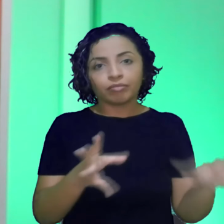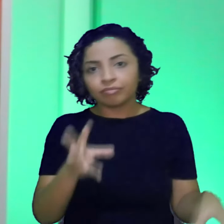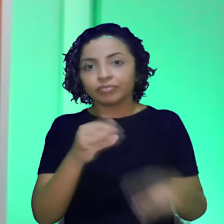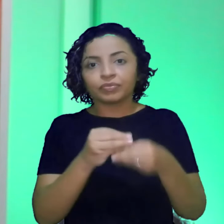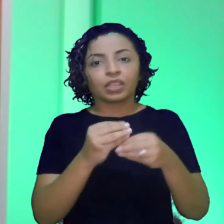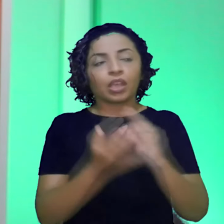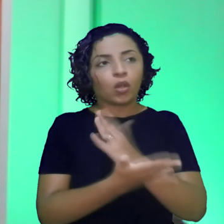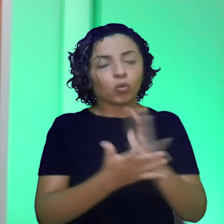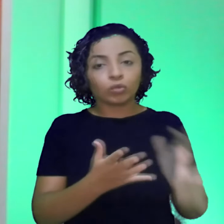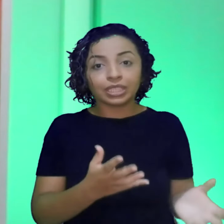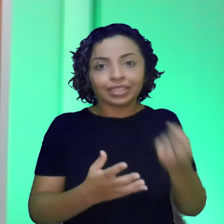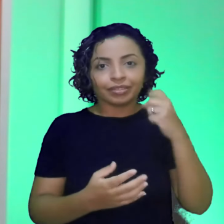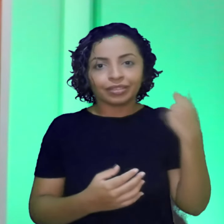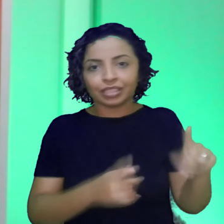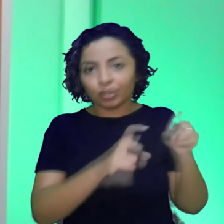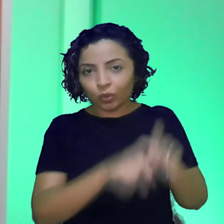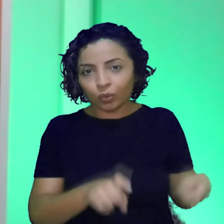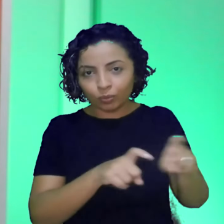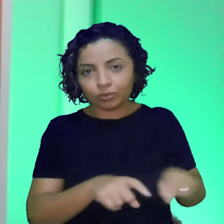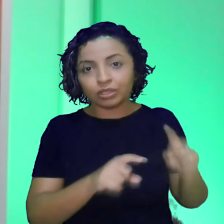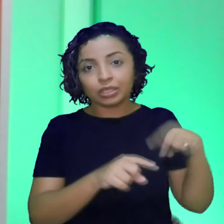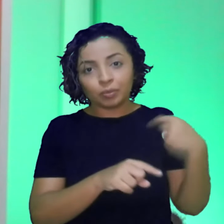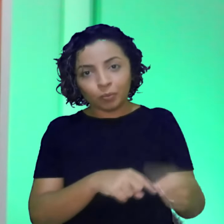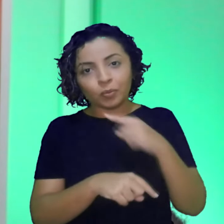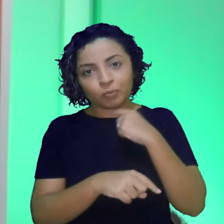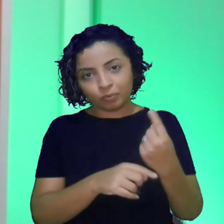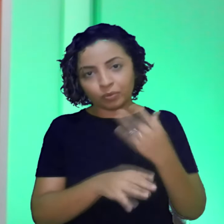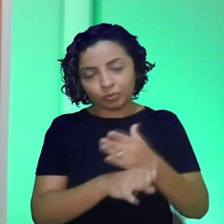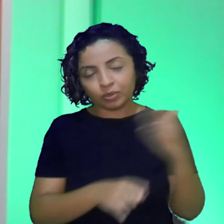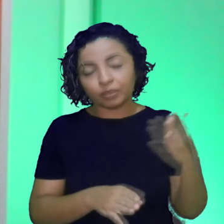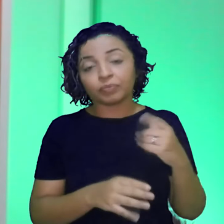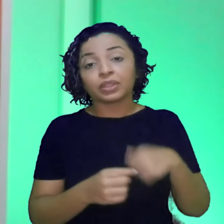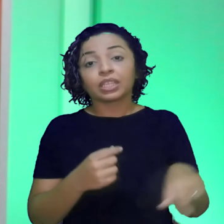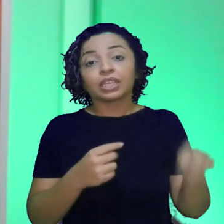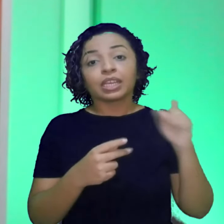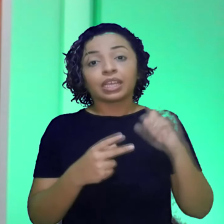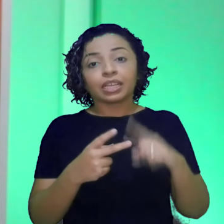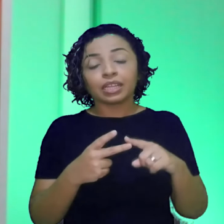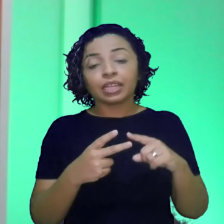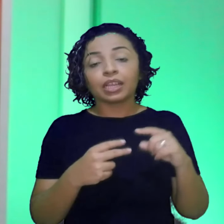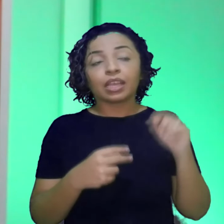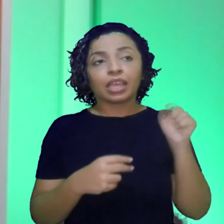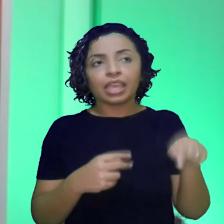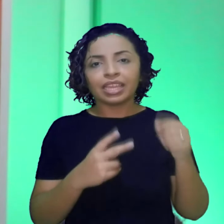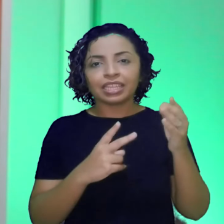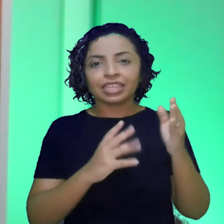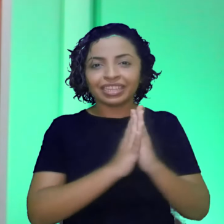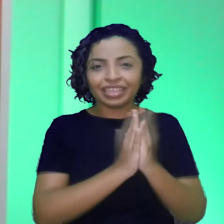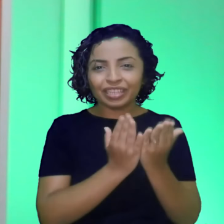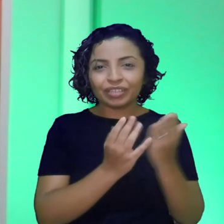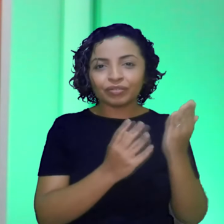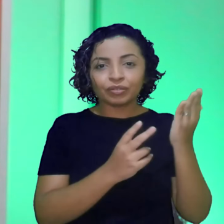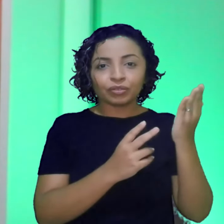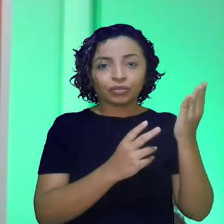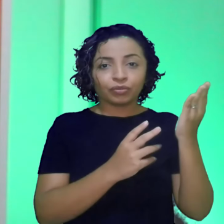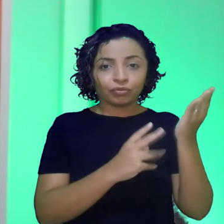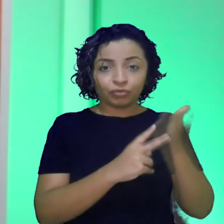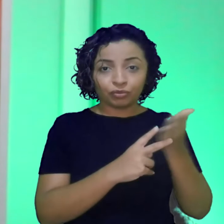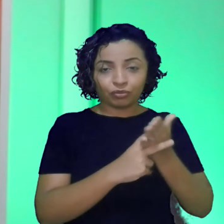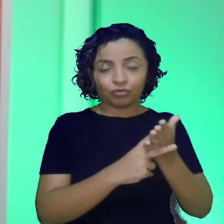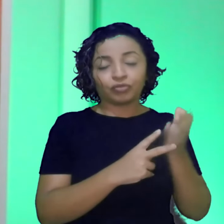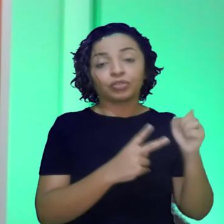textos inéditos resgatados do computador de Sérgio Santana depois de sua morte. A segunda parte traz Carta Marcada, novela inacabada